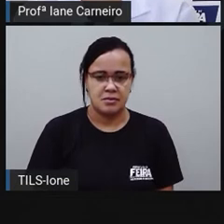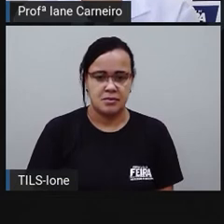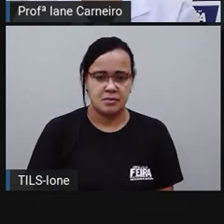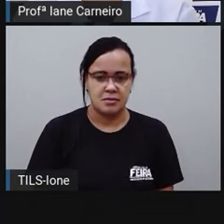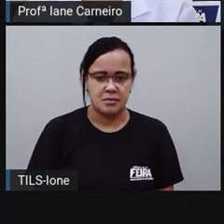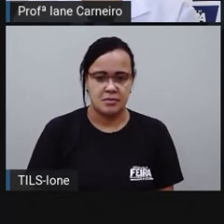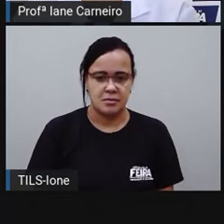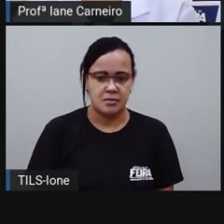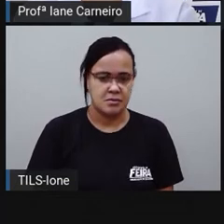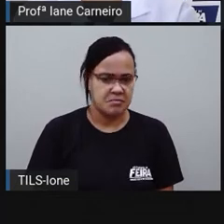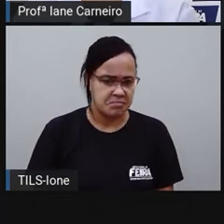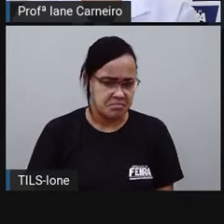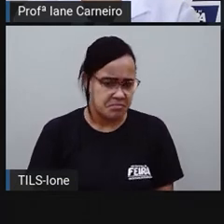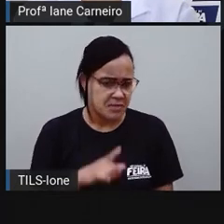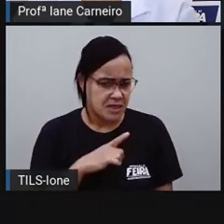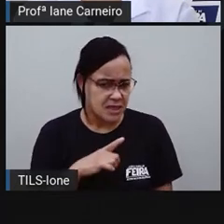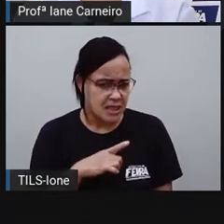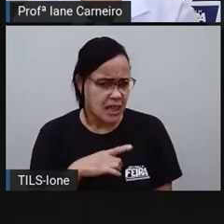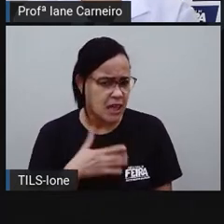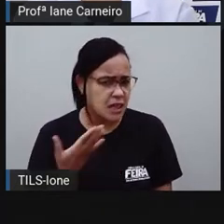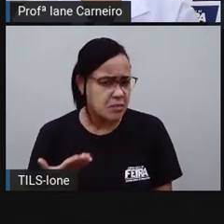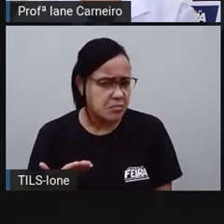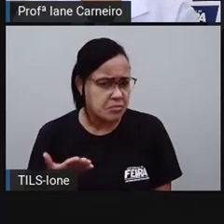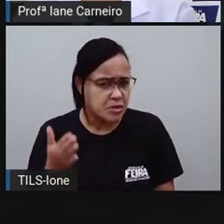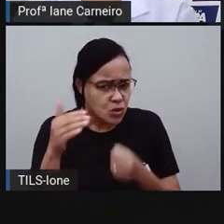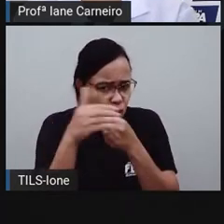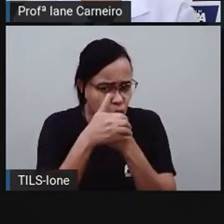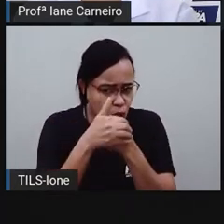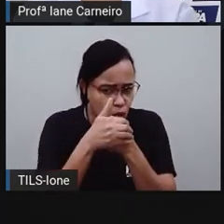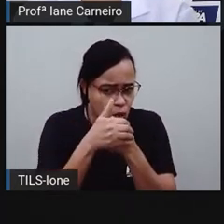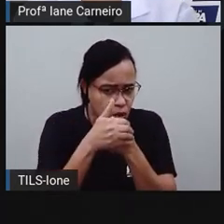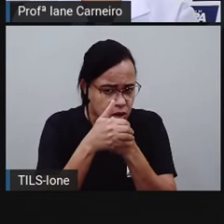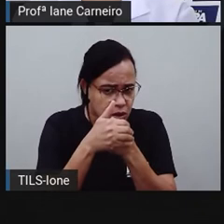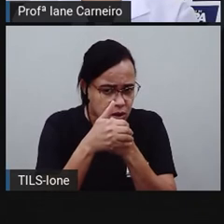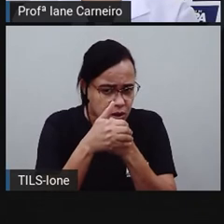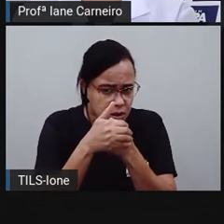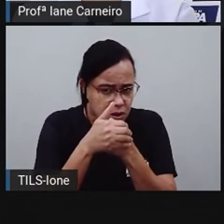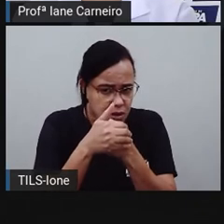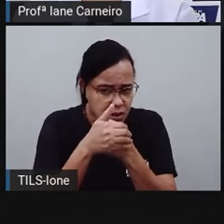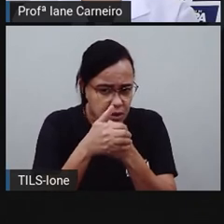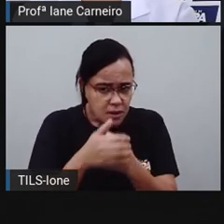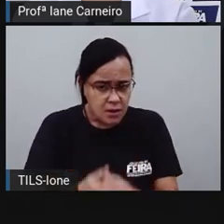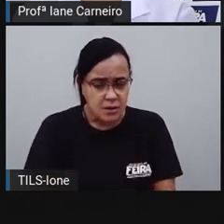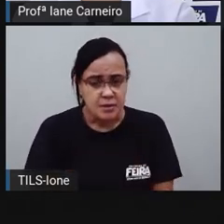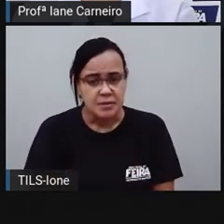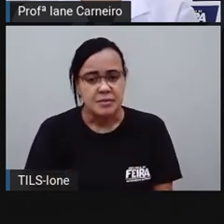e tem mais um que tá escondidinho aí. Ó, aqui também é um triângulo, ó.